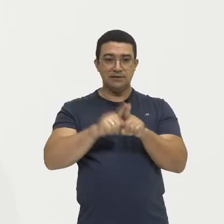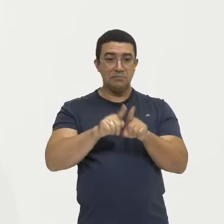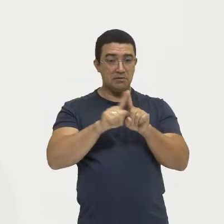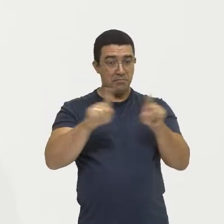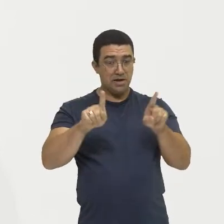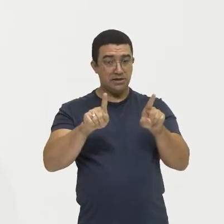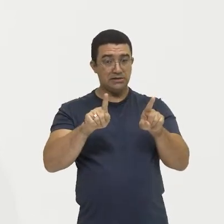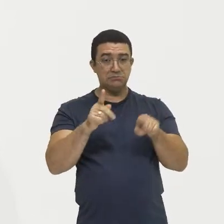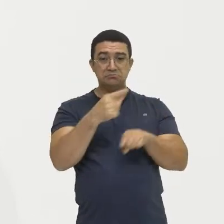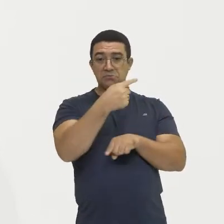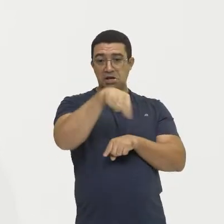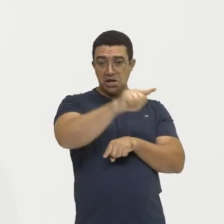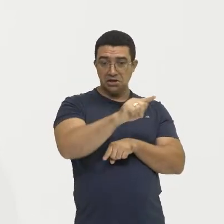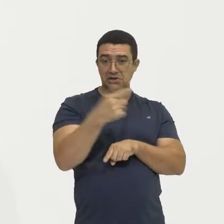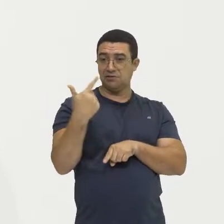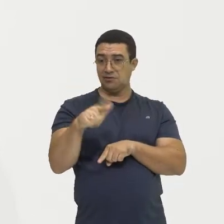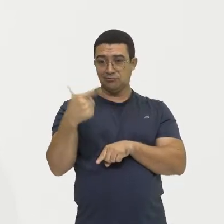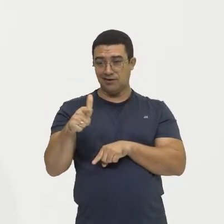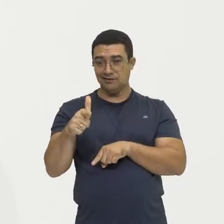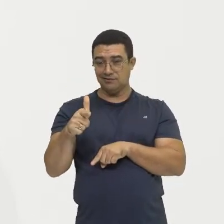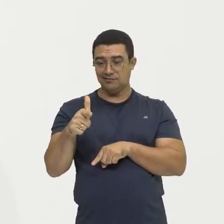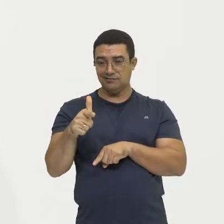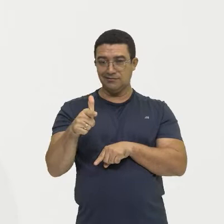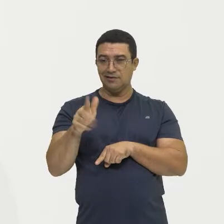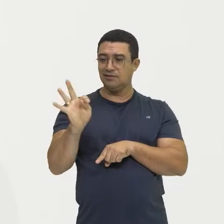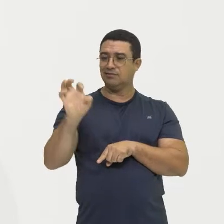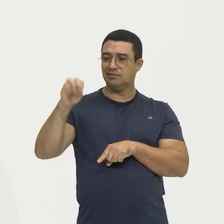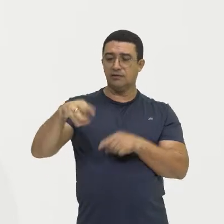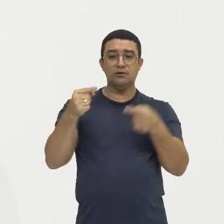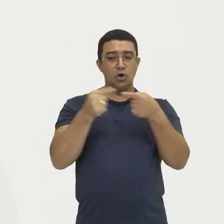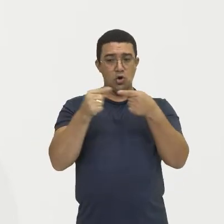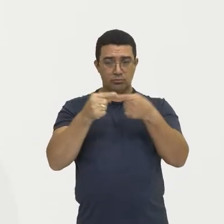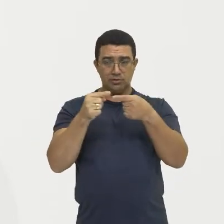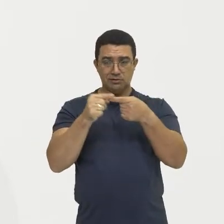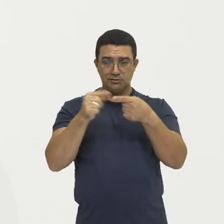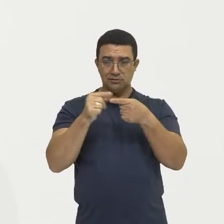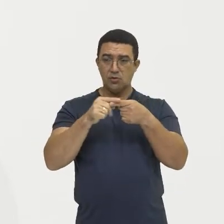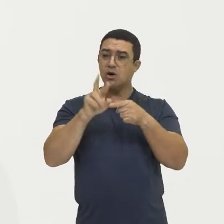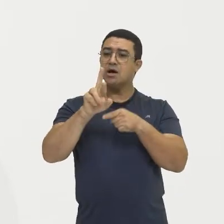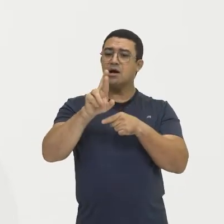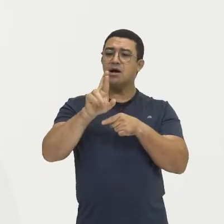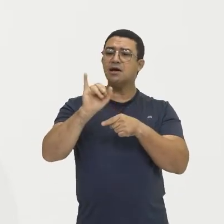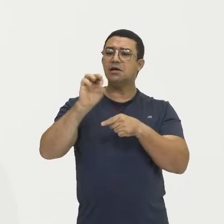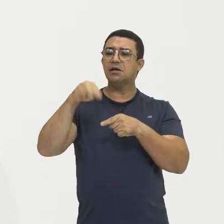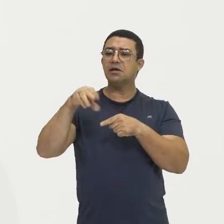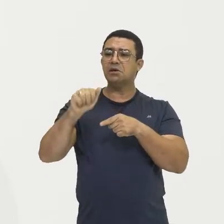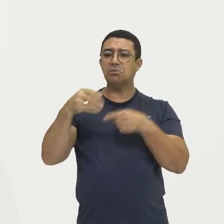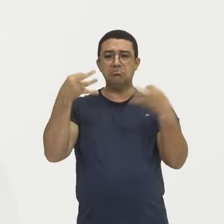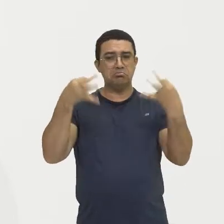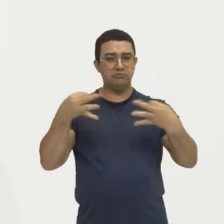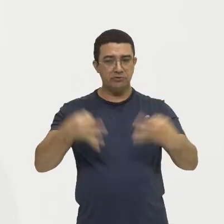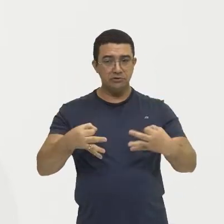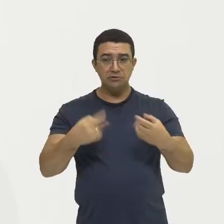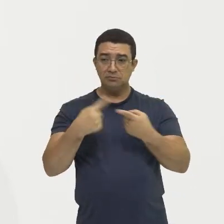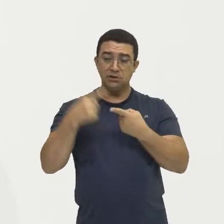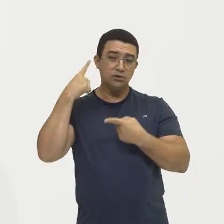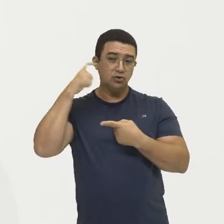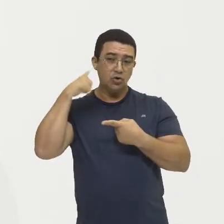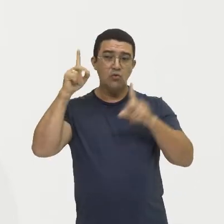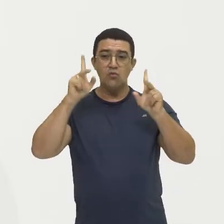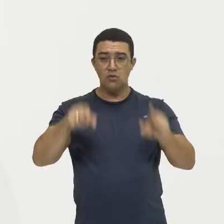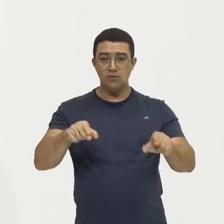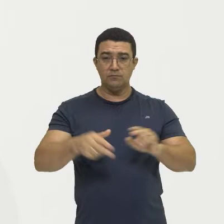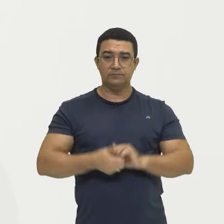igual, tá? Então, nós continuamos tendo rimas ricas. Por quê? Porque elas são perfeitas. E,